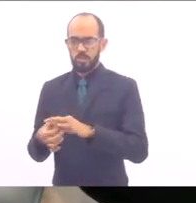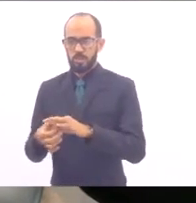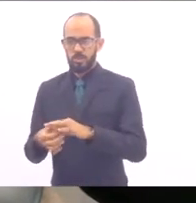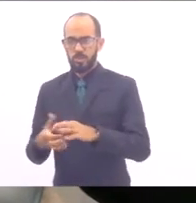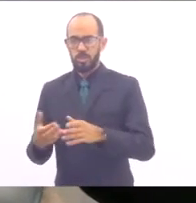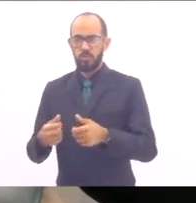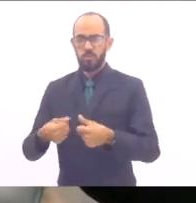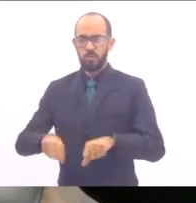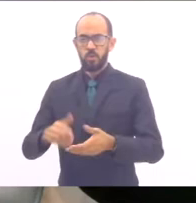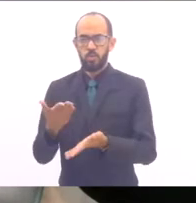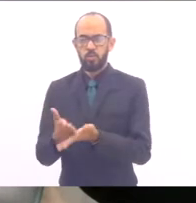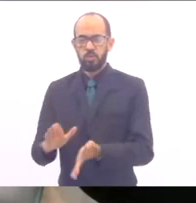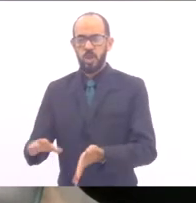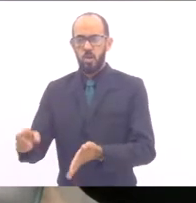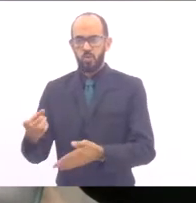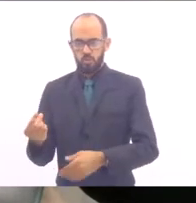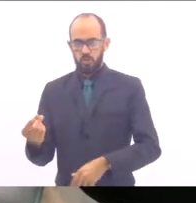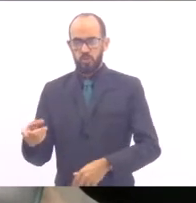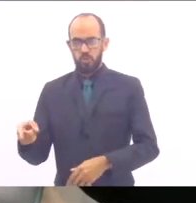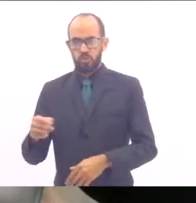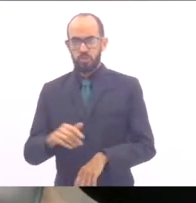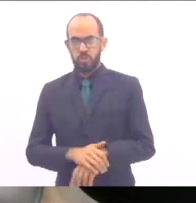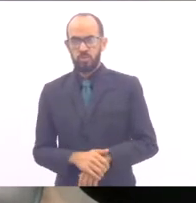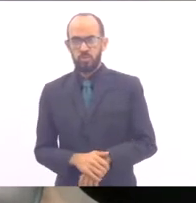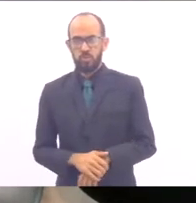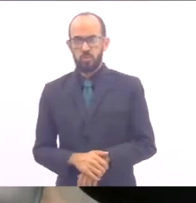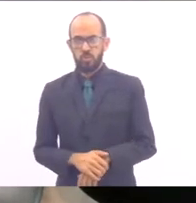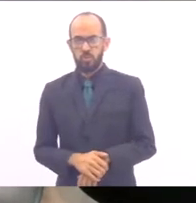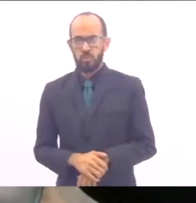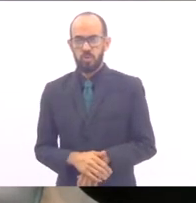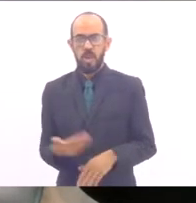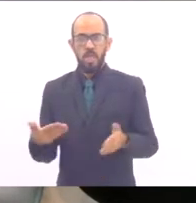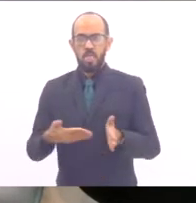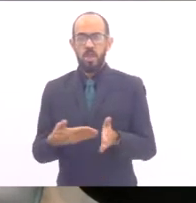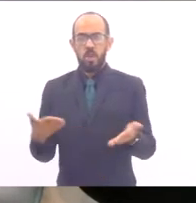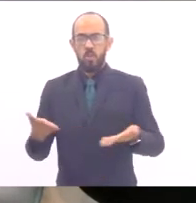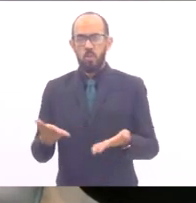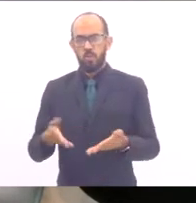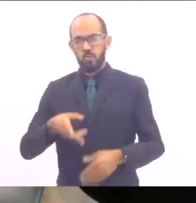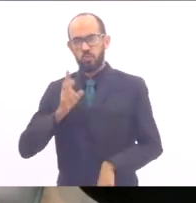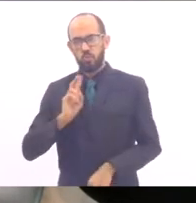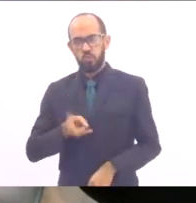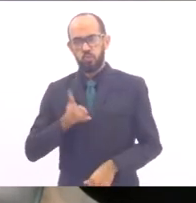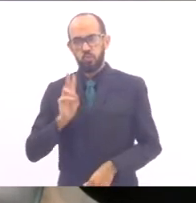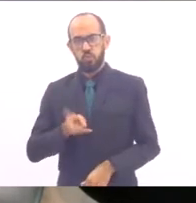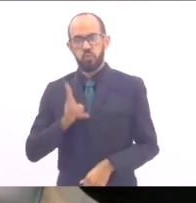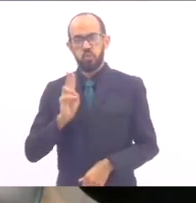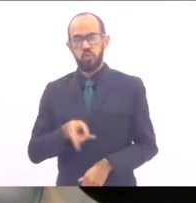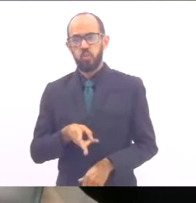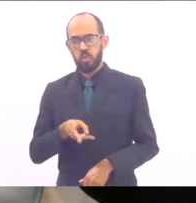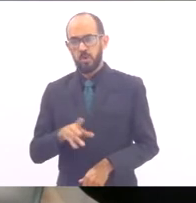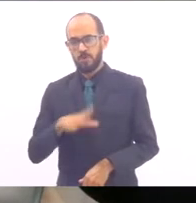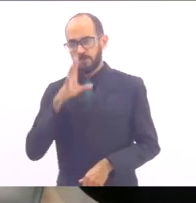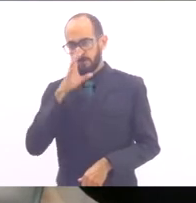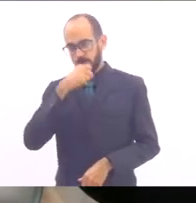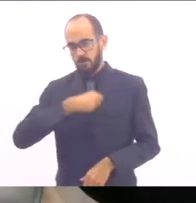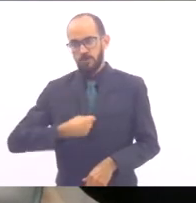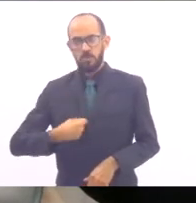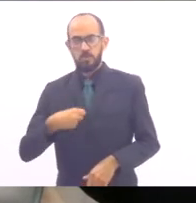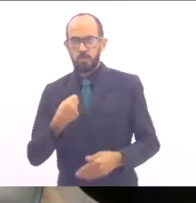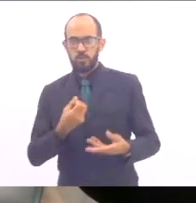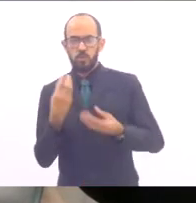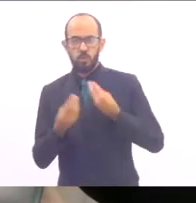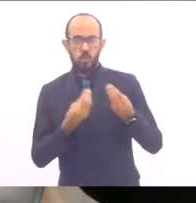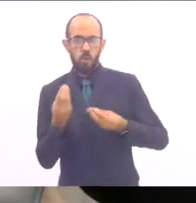saldo considerável desse recurso, e desde então a gente vem buscando insistivamente como poder recuperar